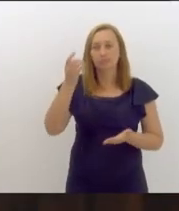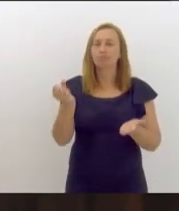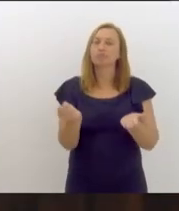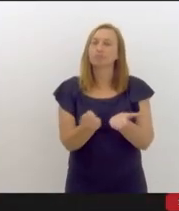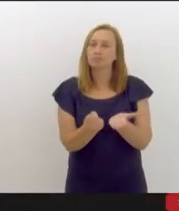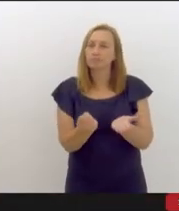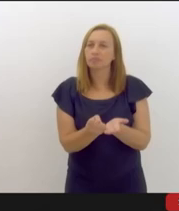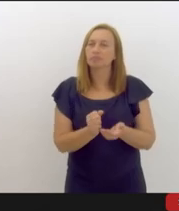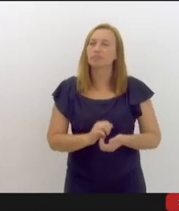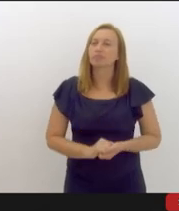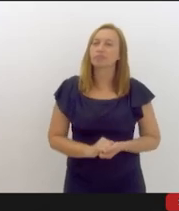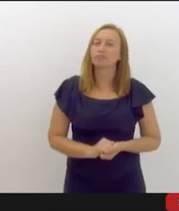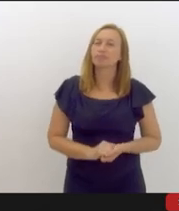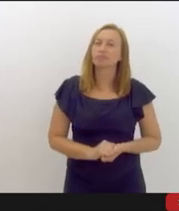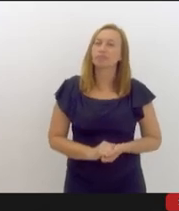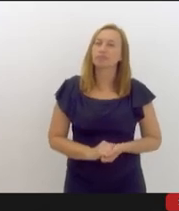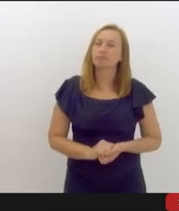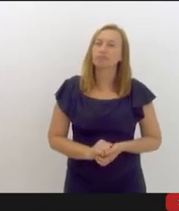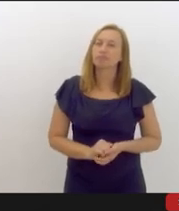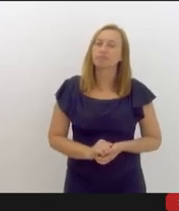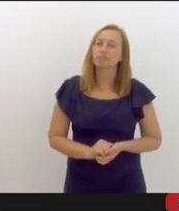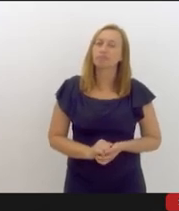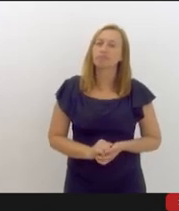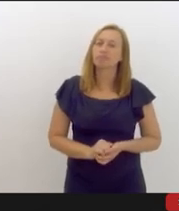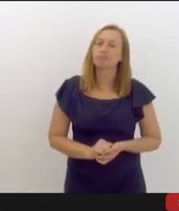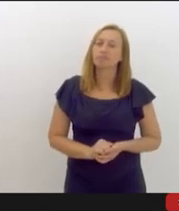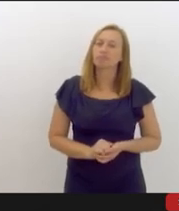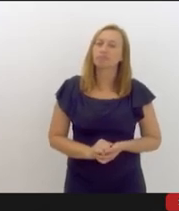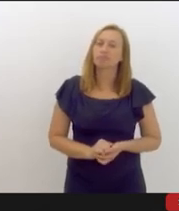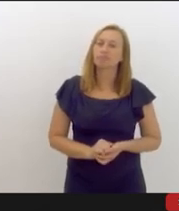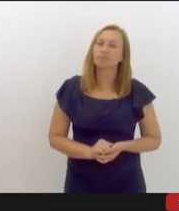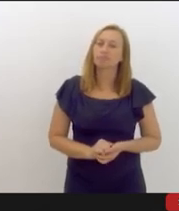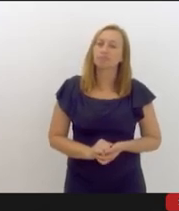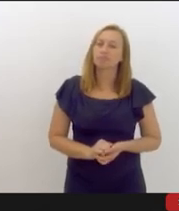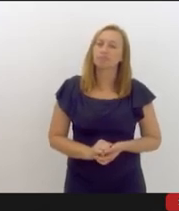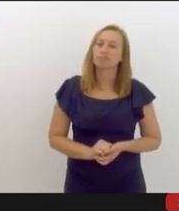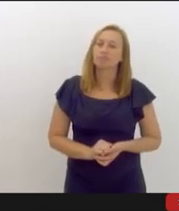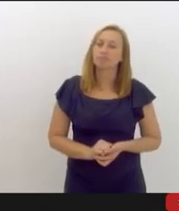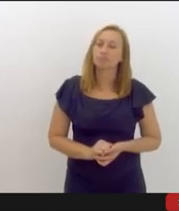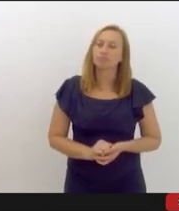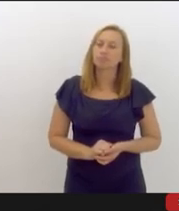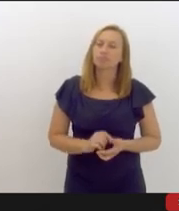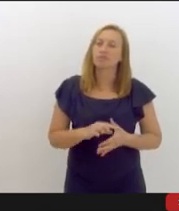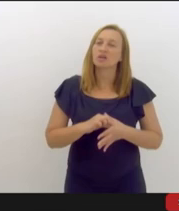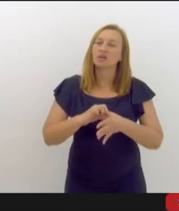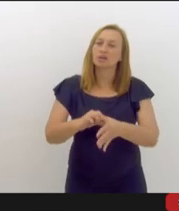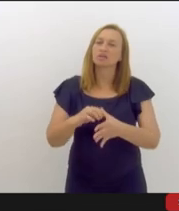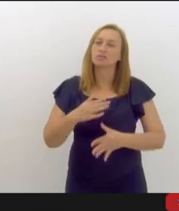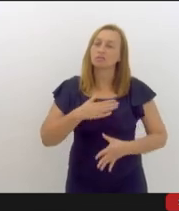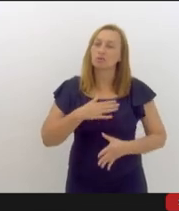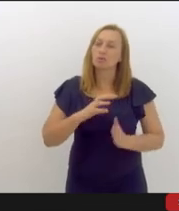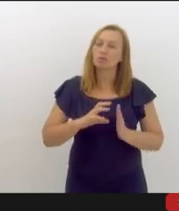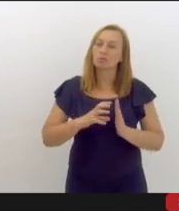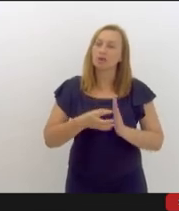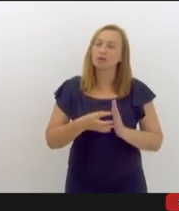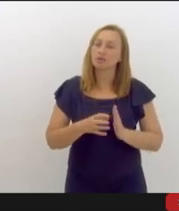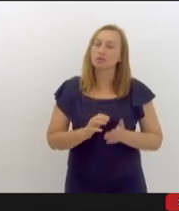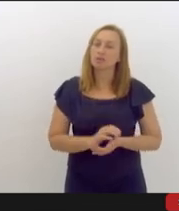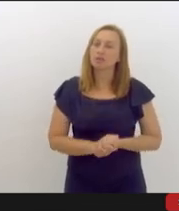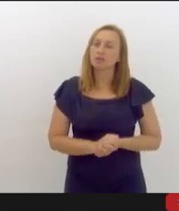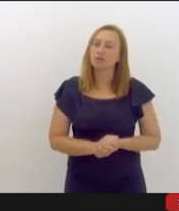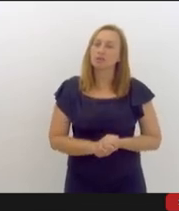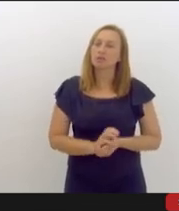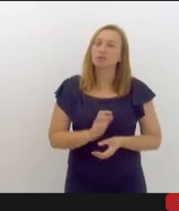eu quero ouvir a orientação do da liderança do meu partido que eu posso votar